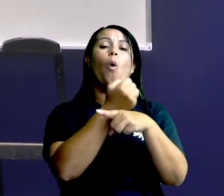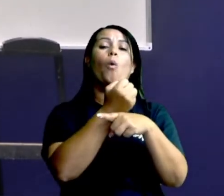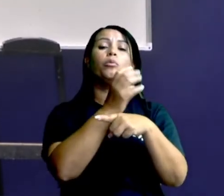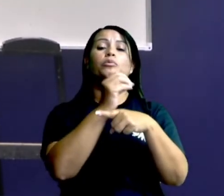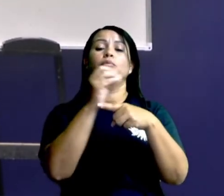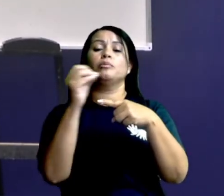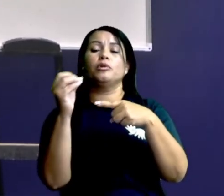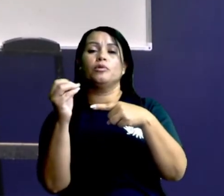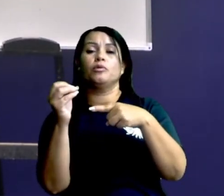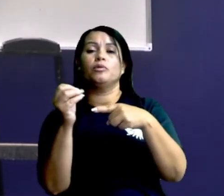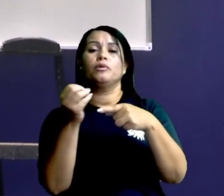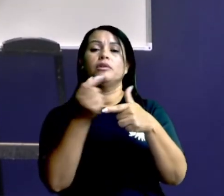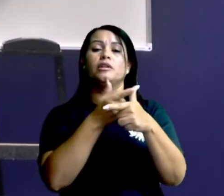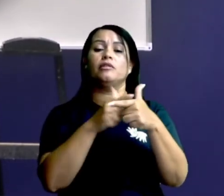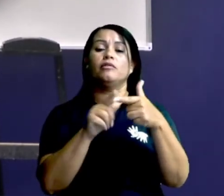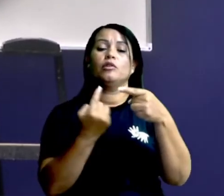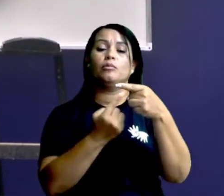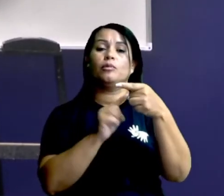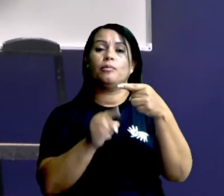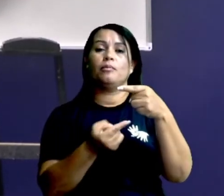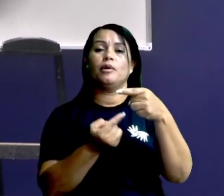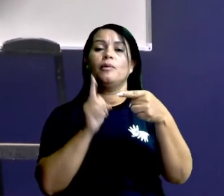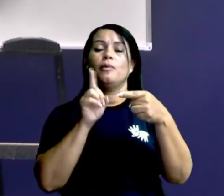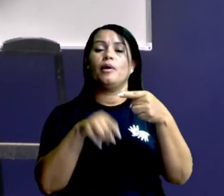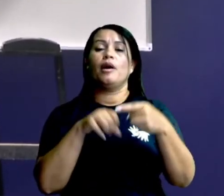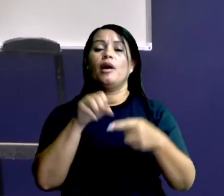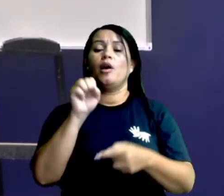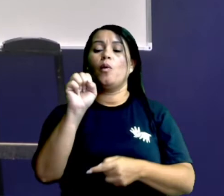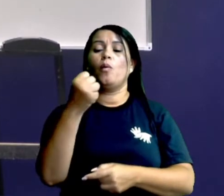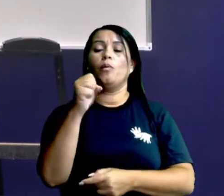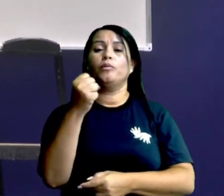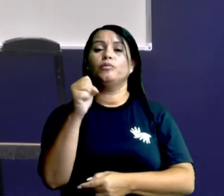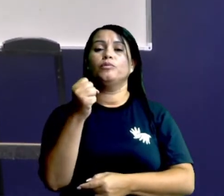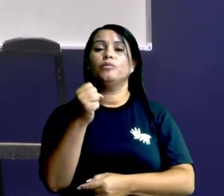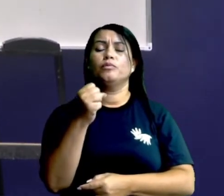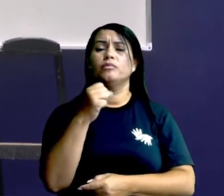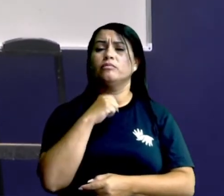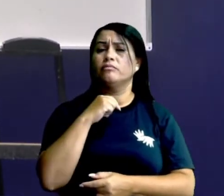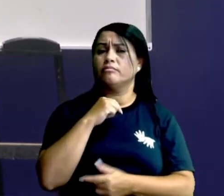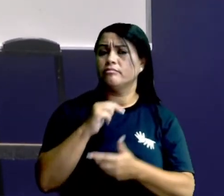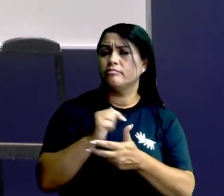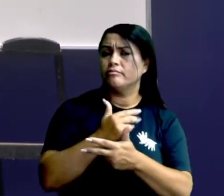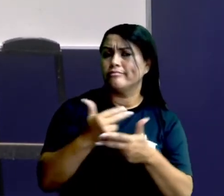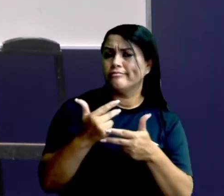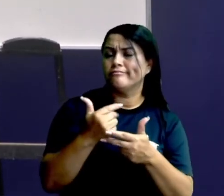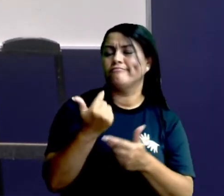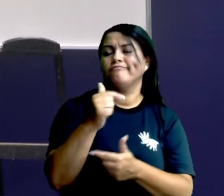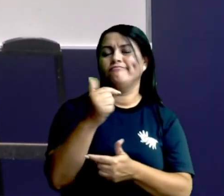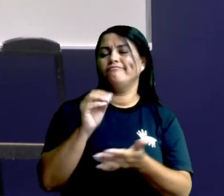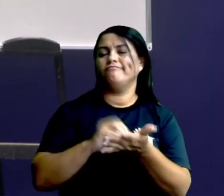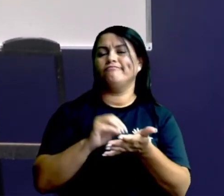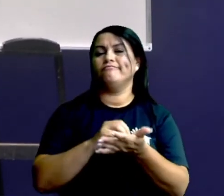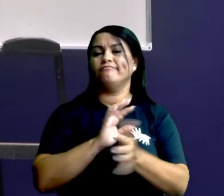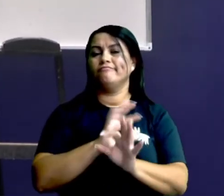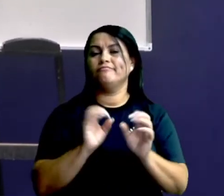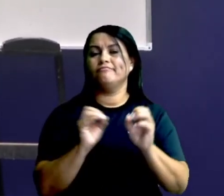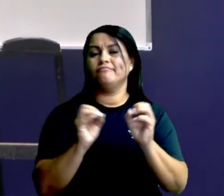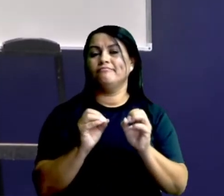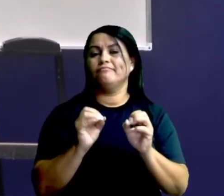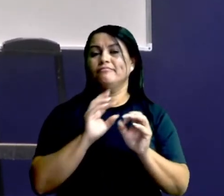8.000 dividido por 1000 é 8. Sobrou algo? Não, então vamos colocar